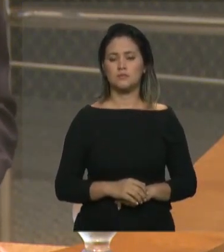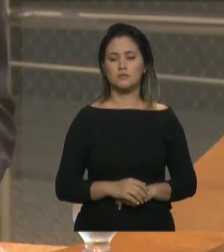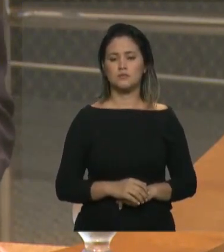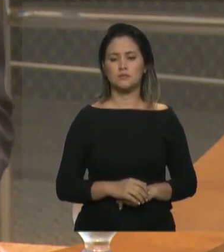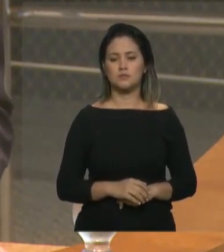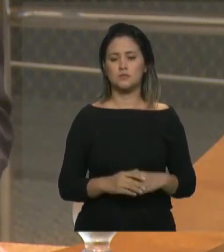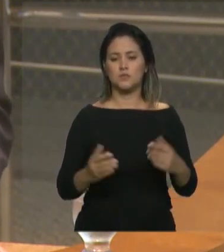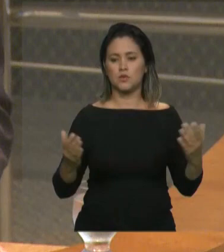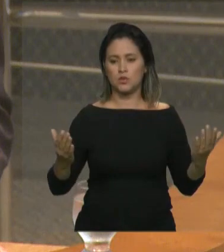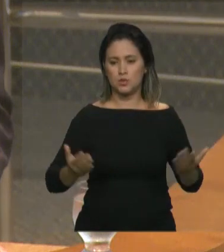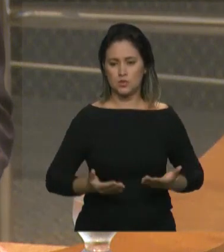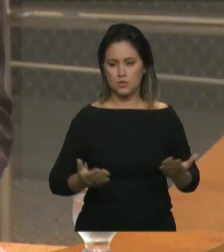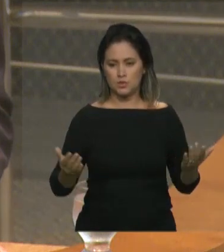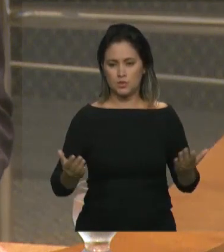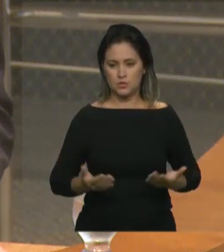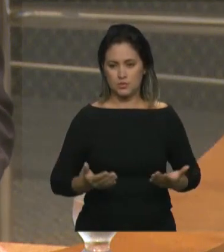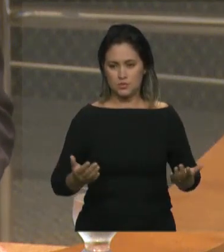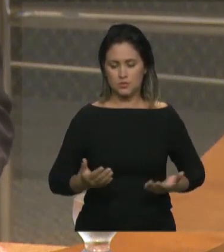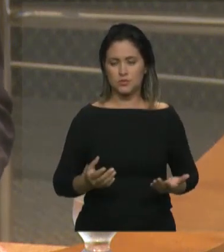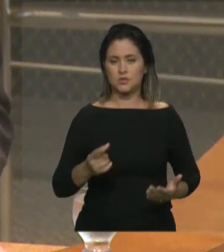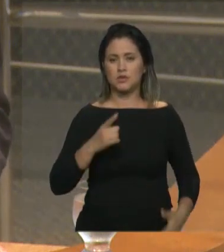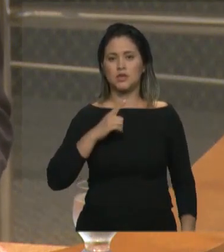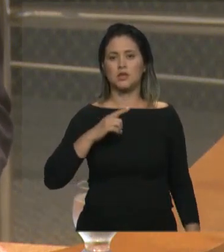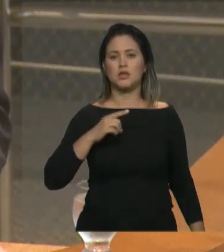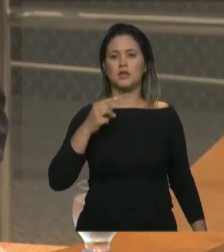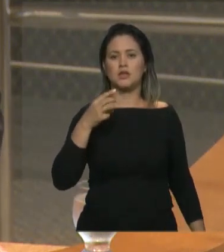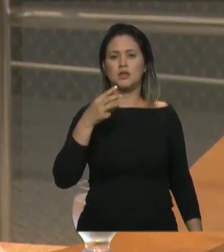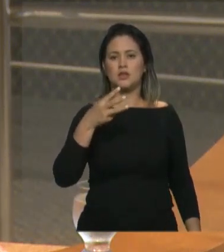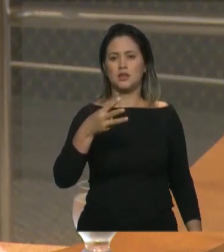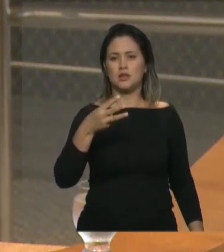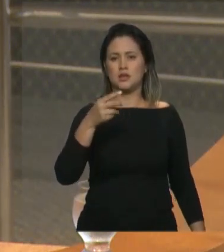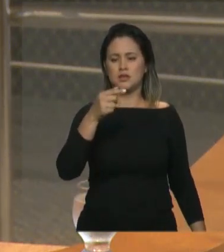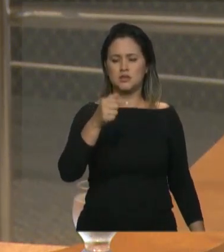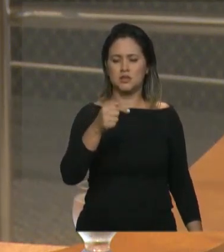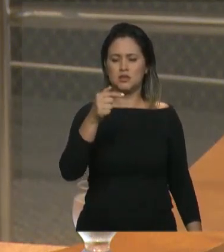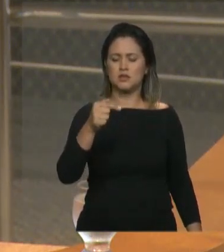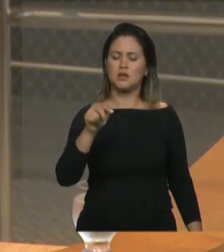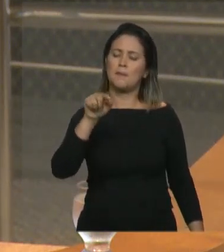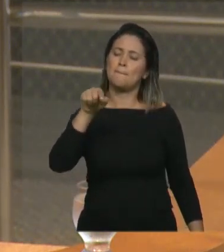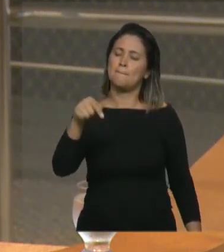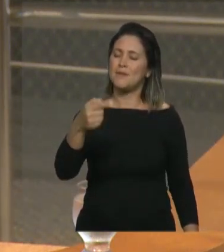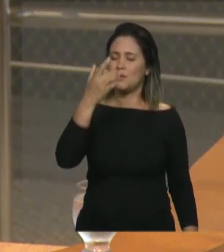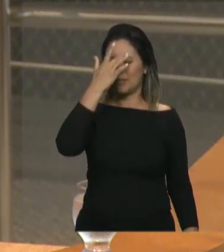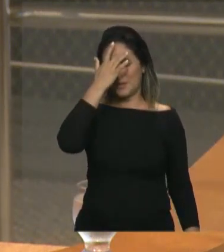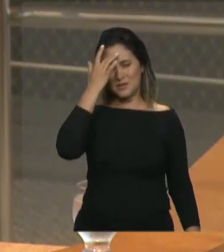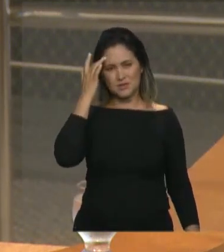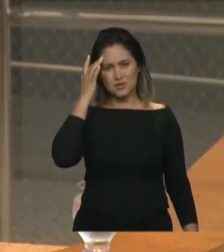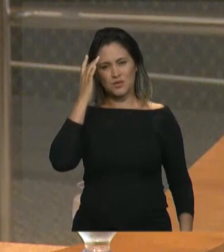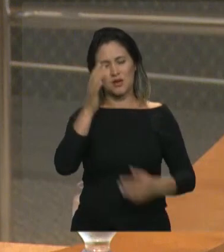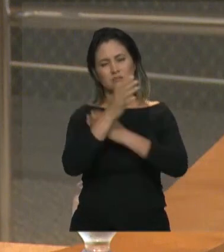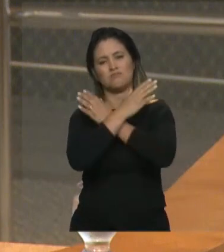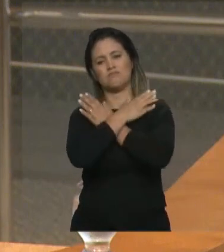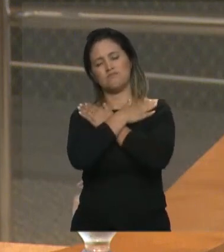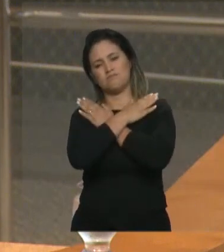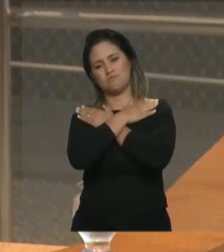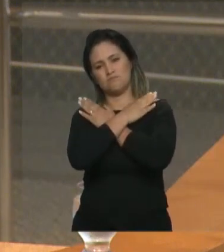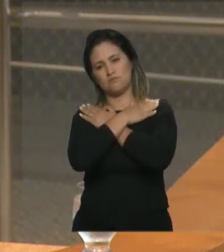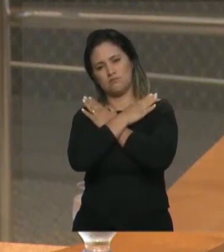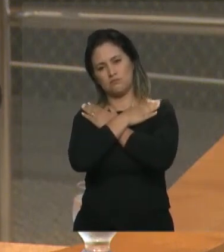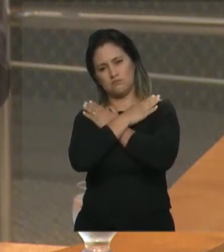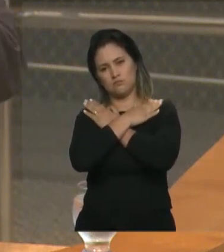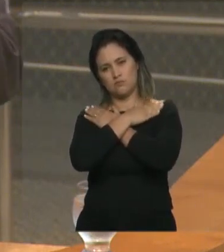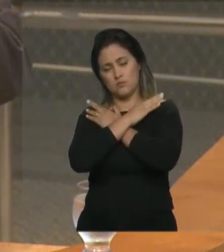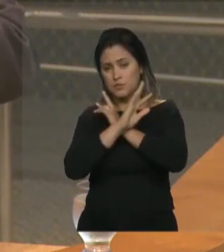E hoje, nós temos 377 mil pessoas desempregadas, contrariando todos os